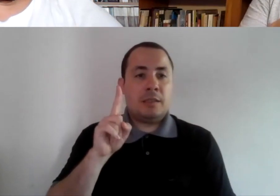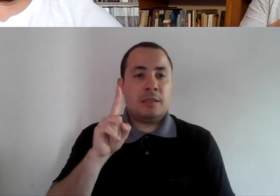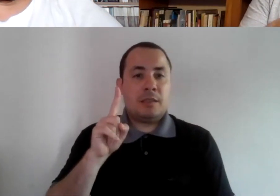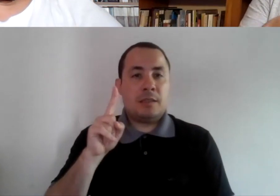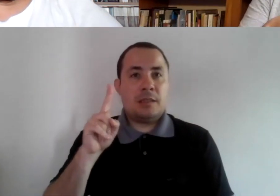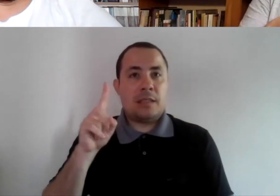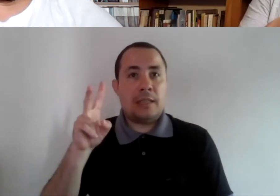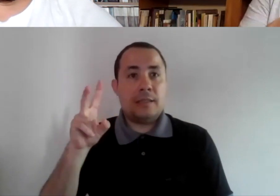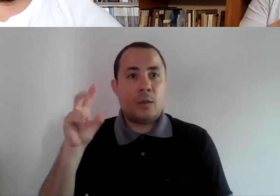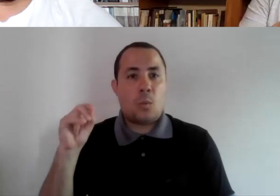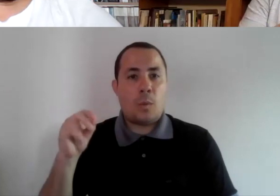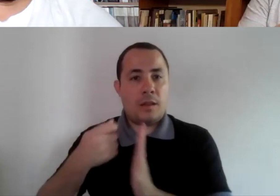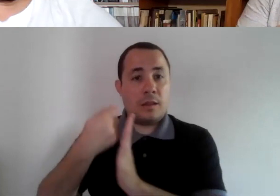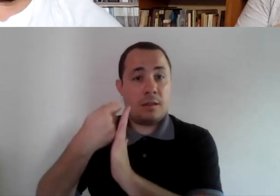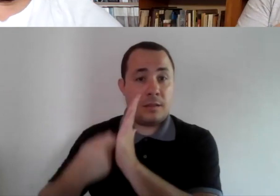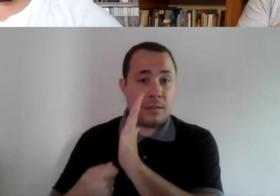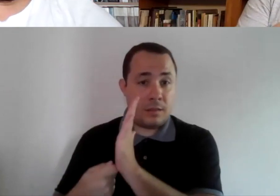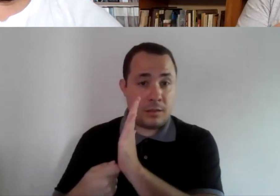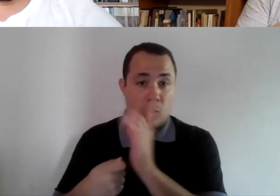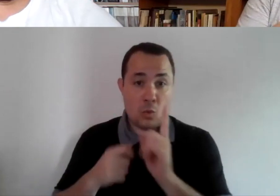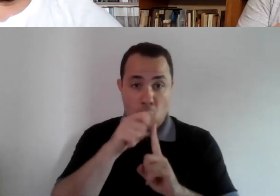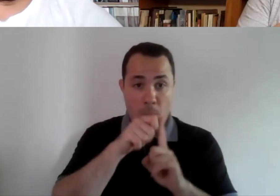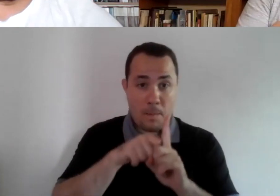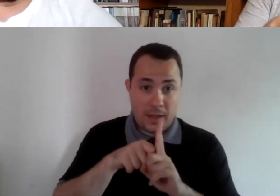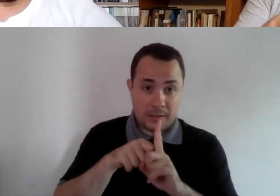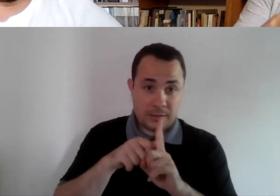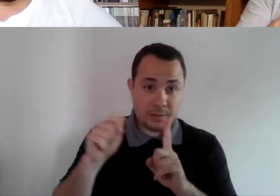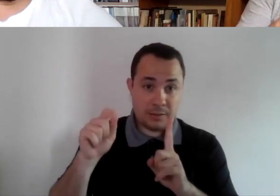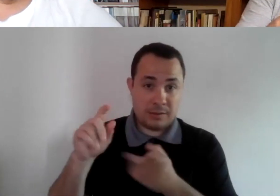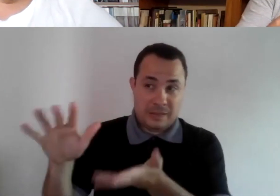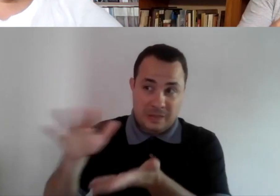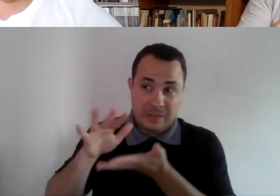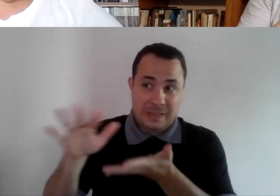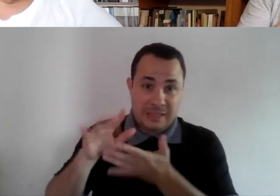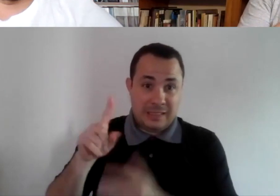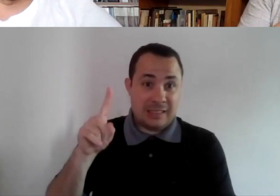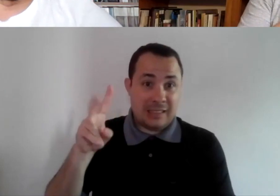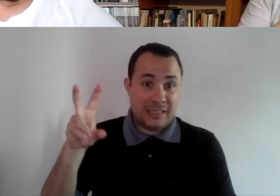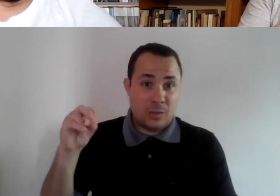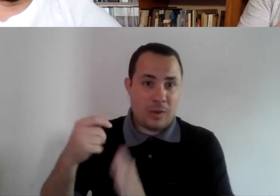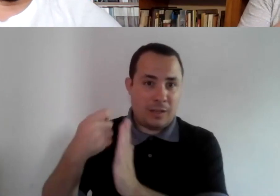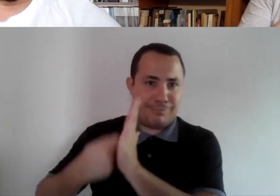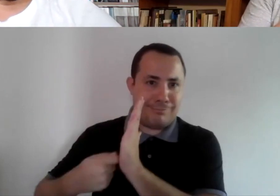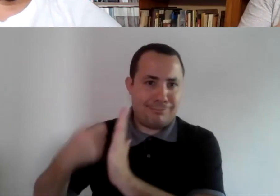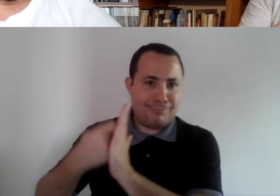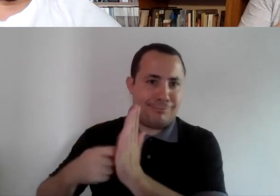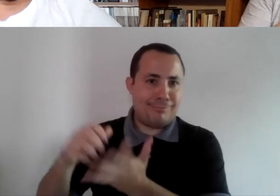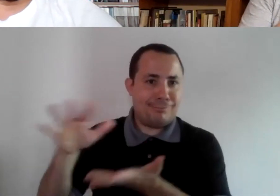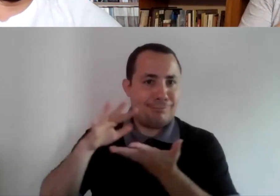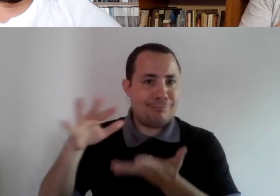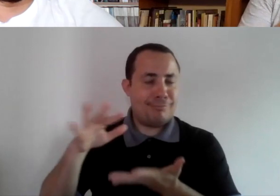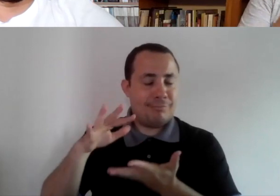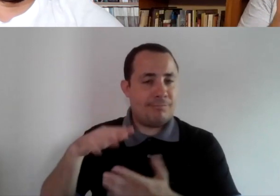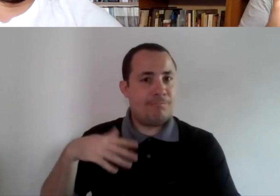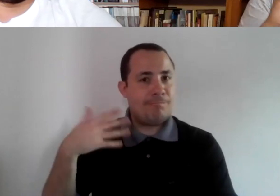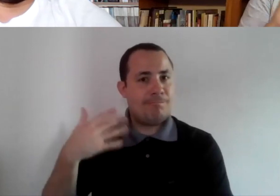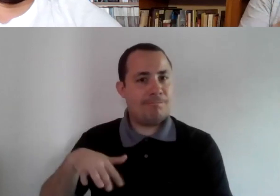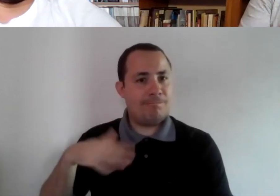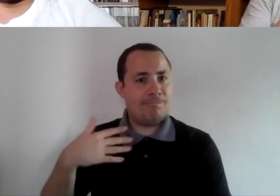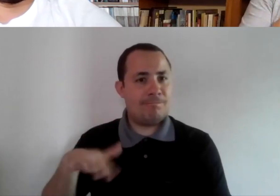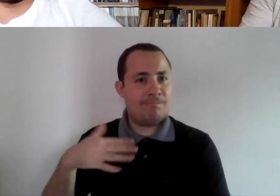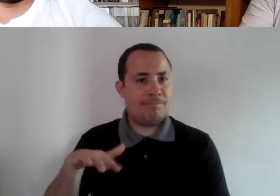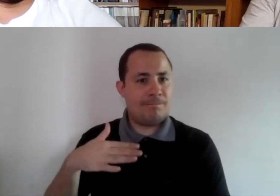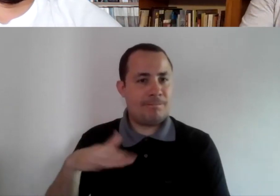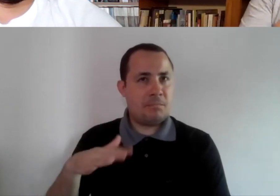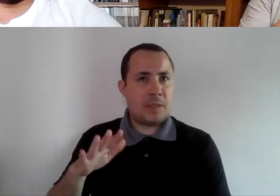manuscritos por mês. Ou seja, menos de 10% ele publica. Ele publica algo menos de